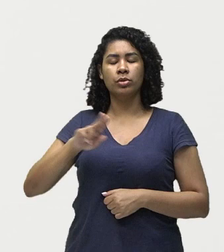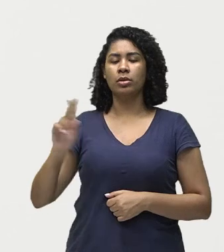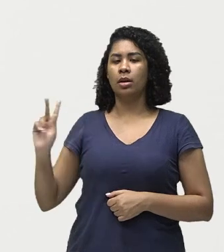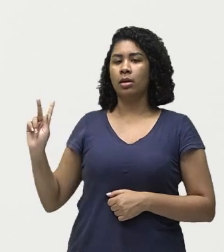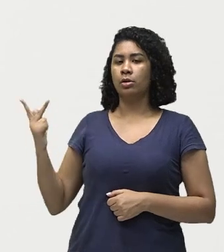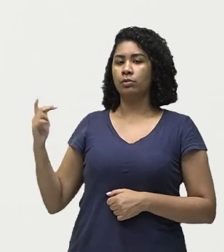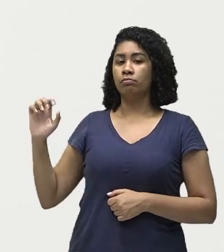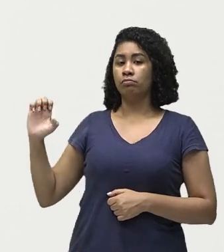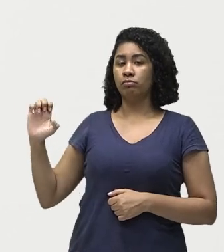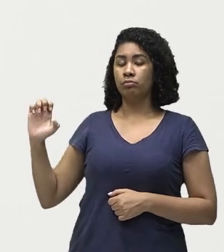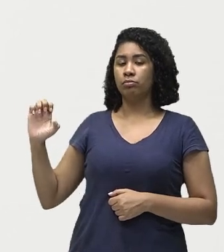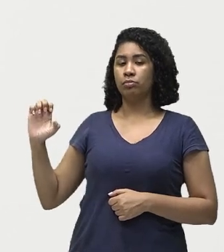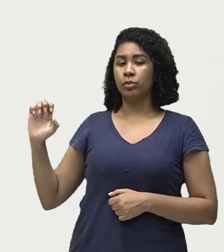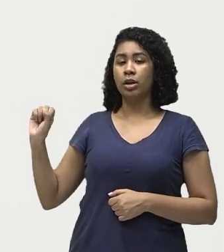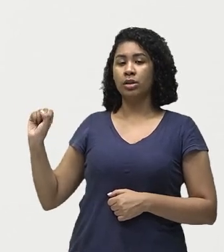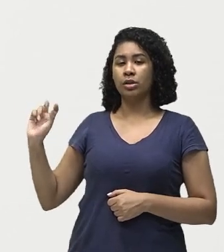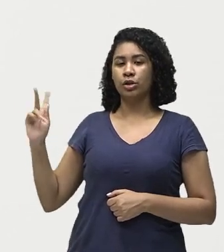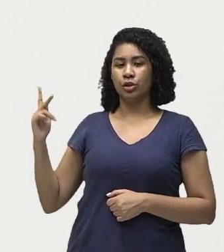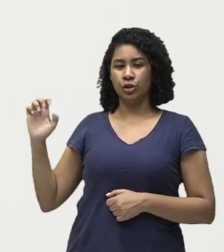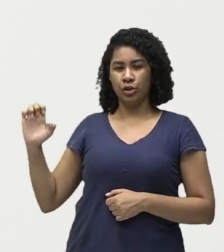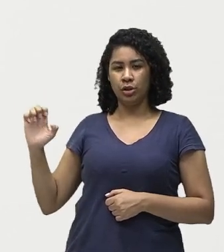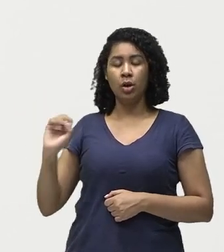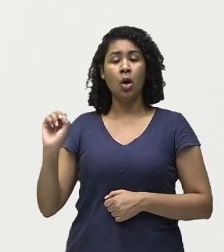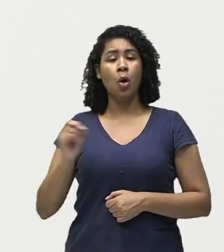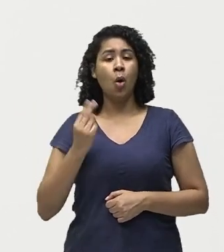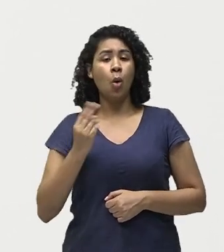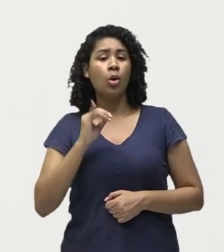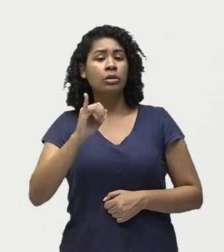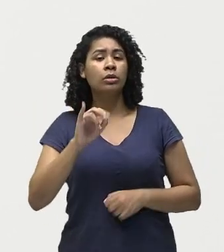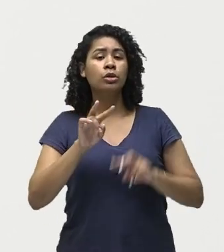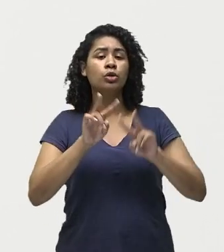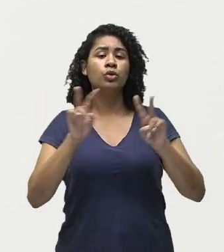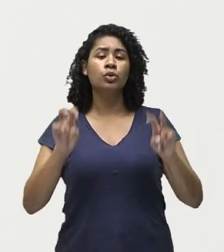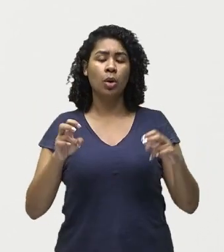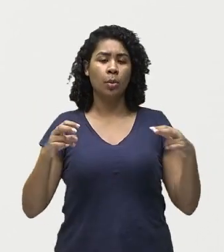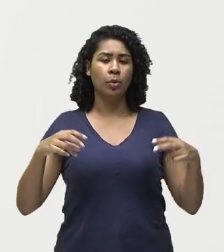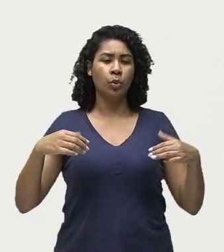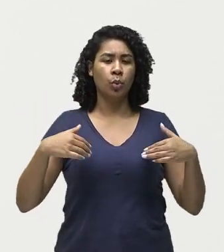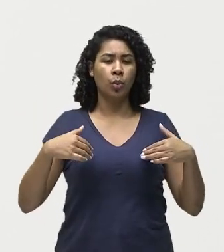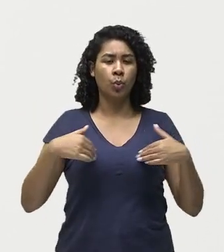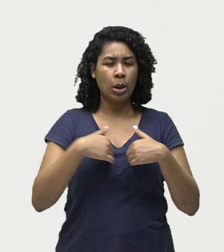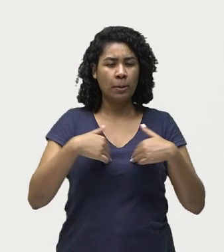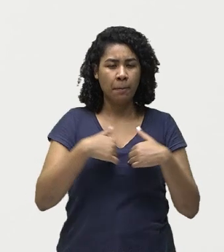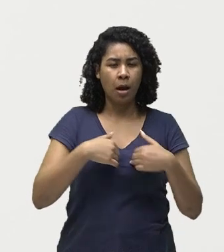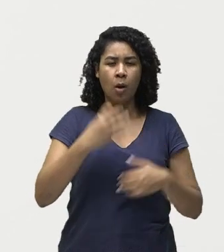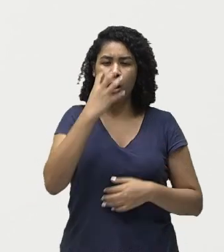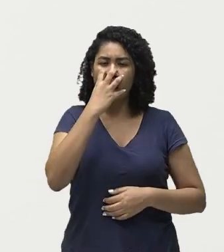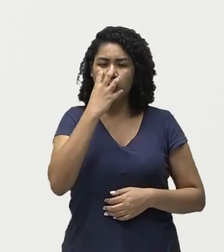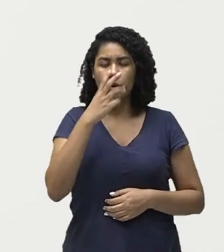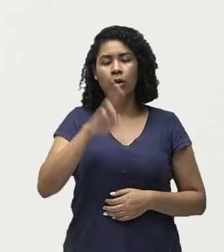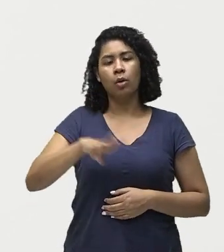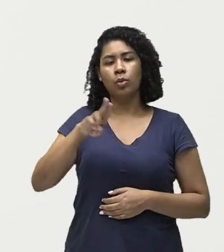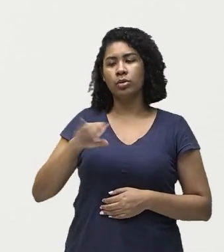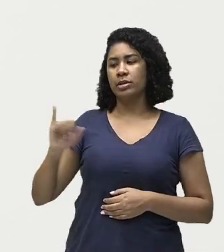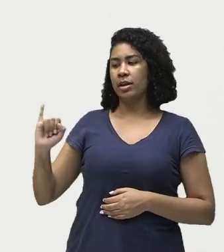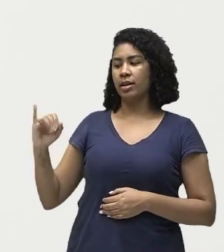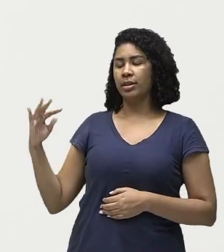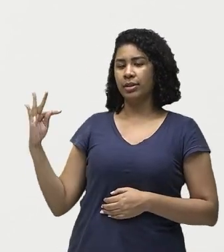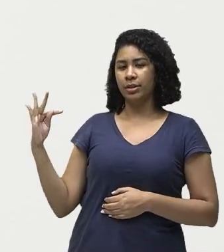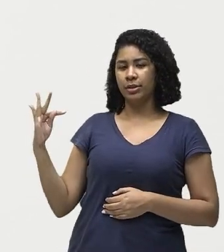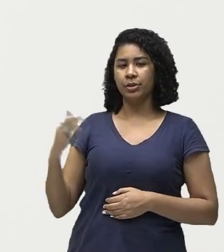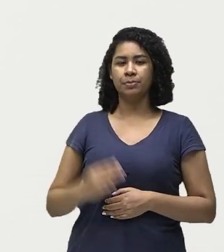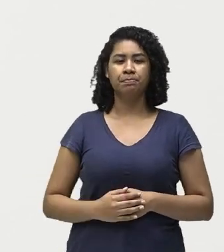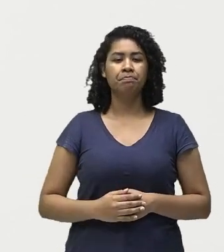ela. Se fosse sobre o cachorrinho, sobre o gatinho do Pedro, usariam o it, ok? Então aqui